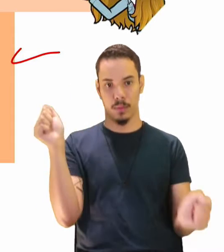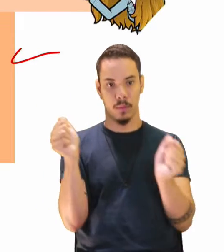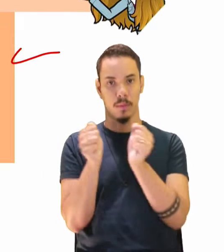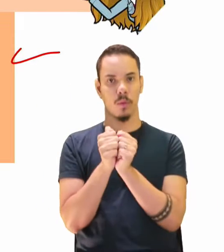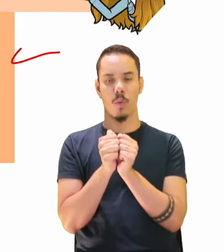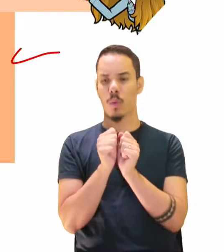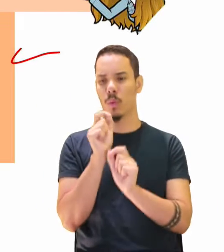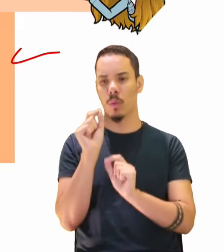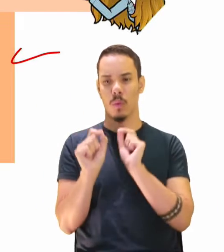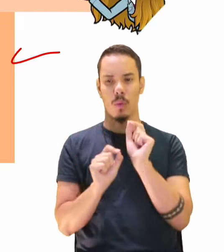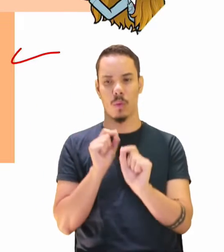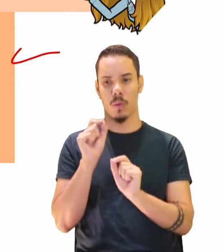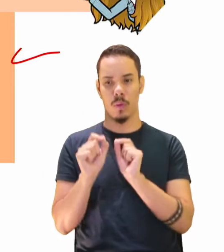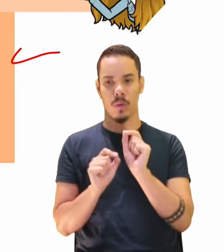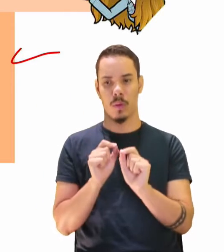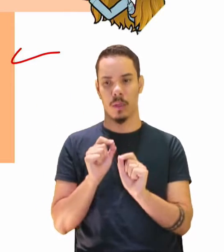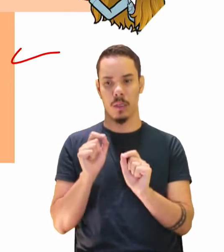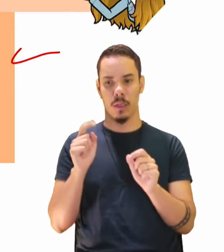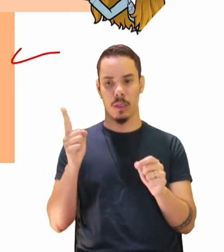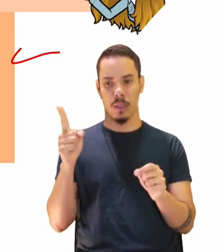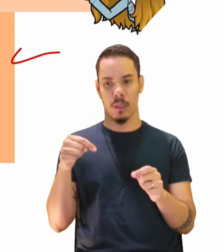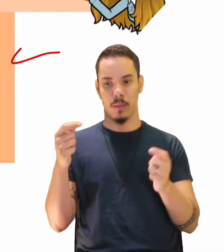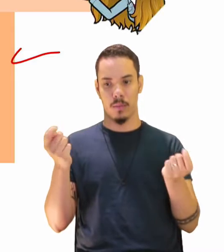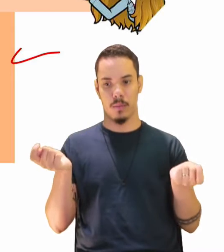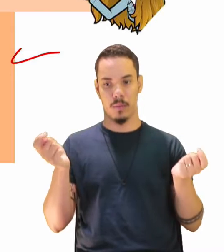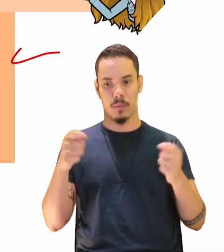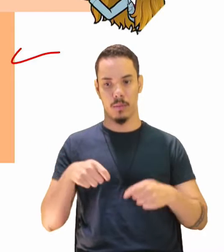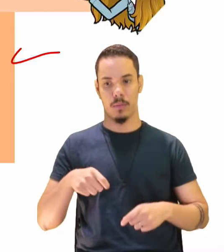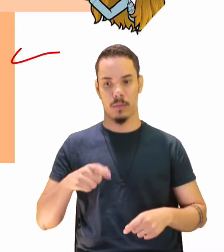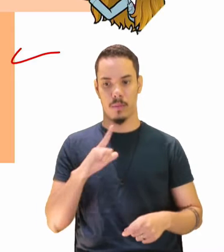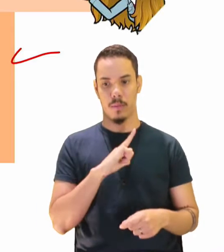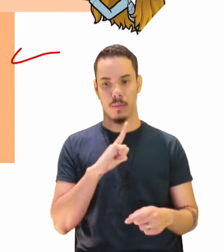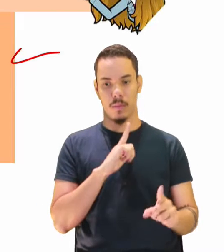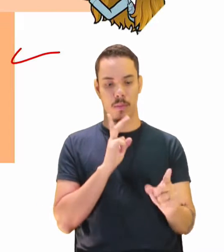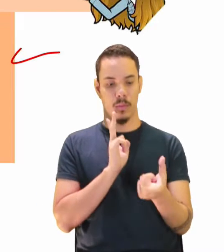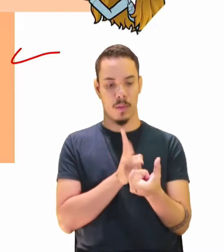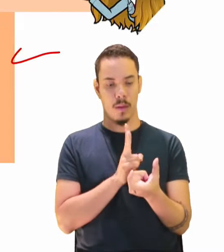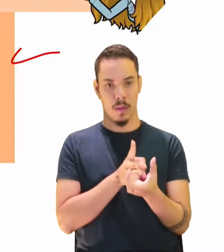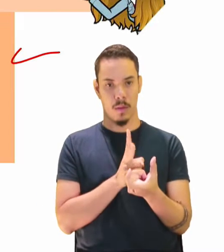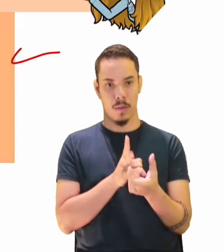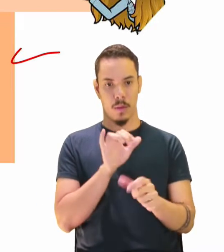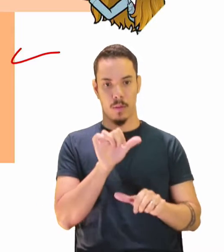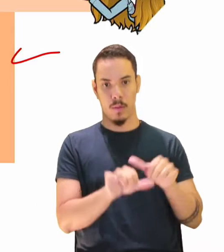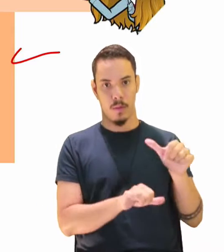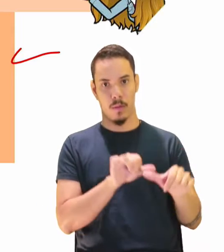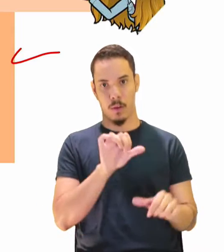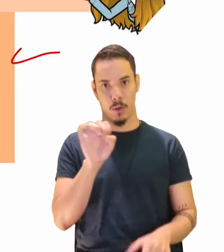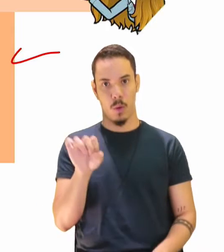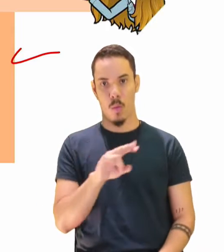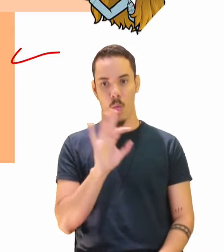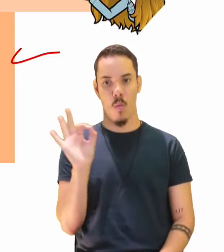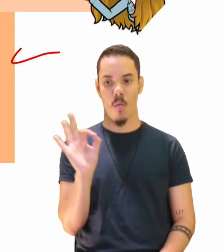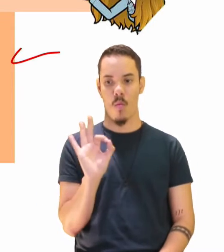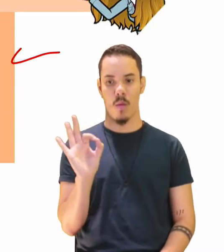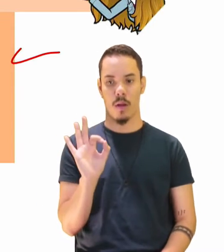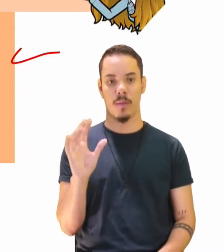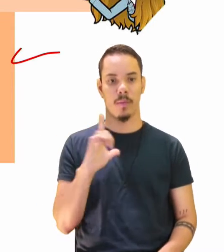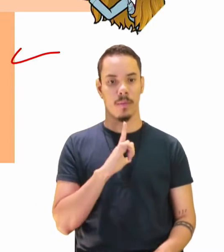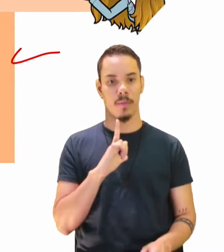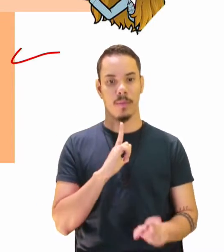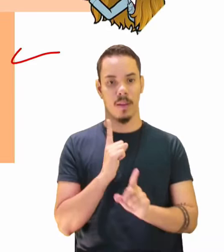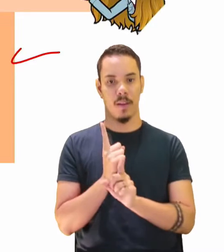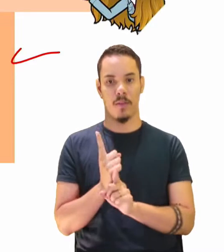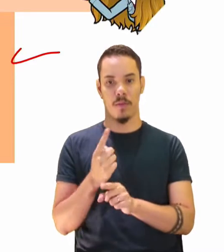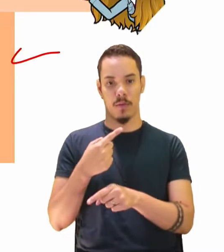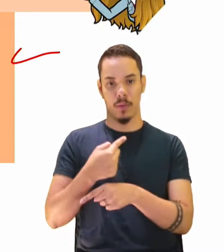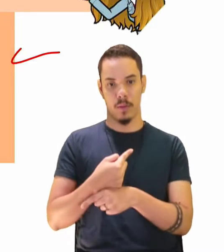essa, né? Que quando há uma redundância. Beleza? Temos aqui também a inversão, né,